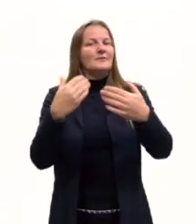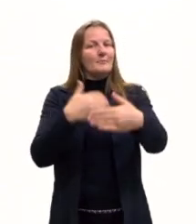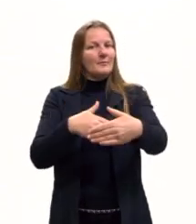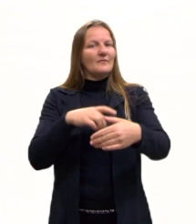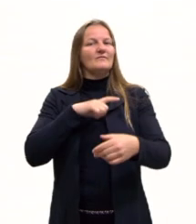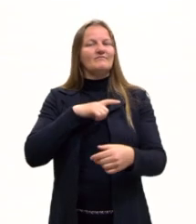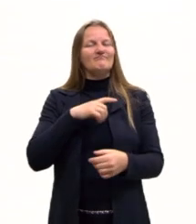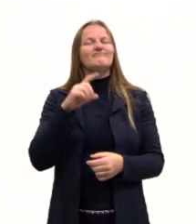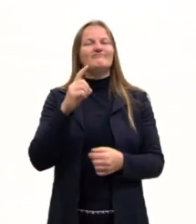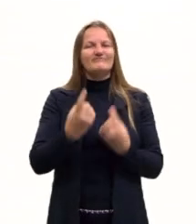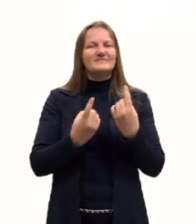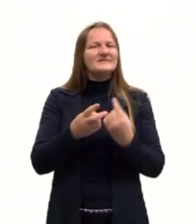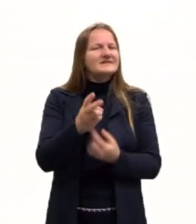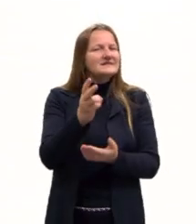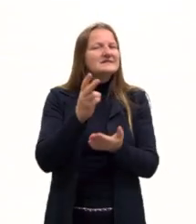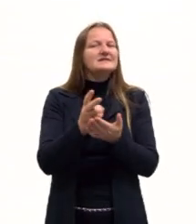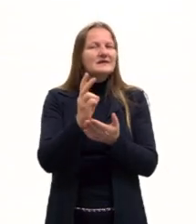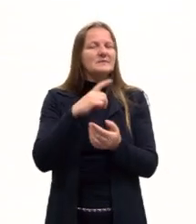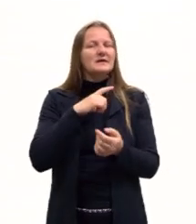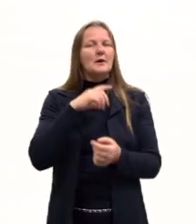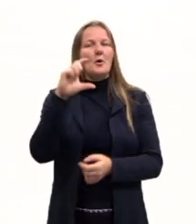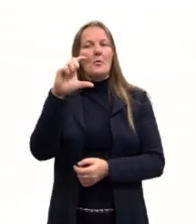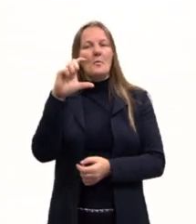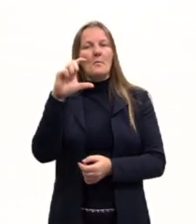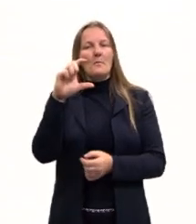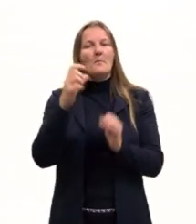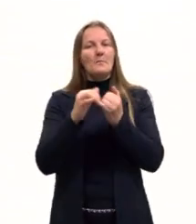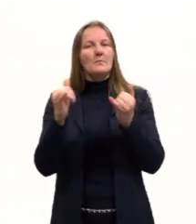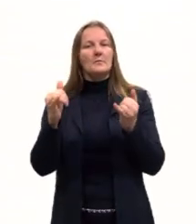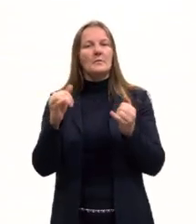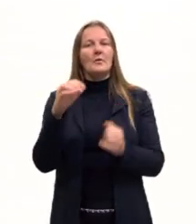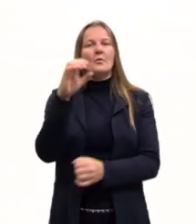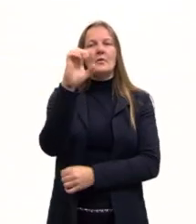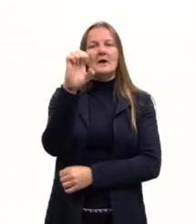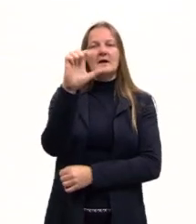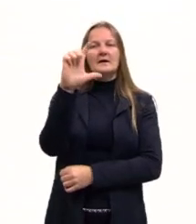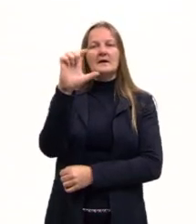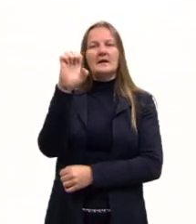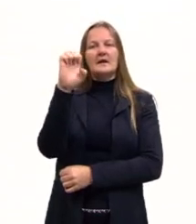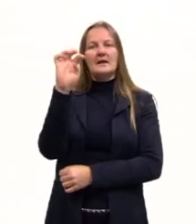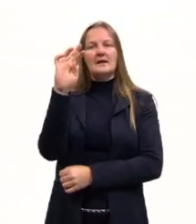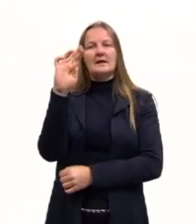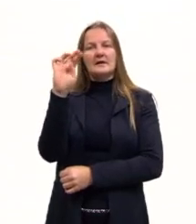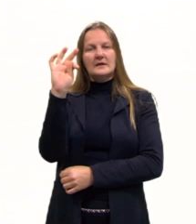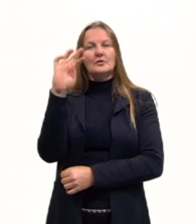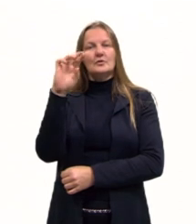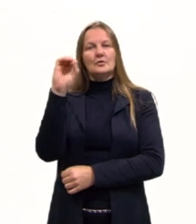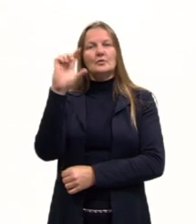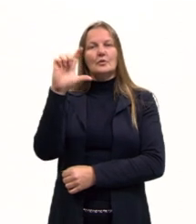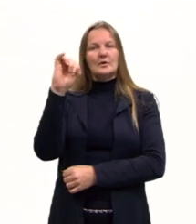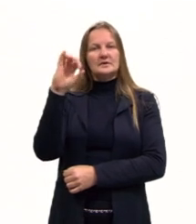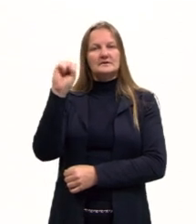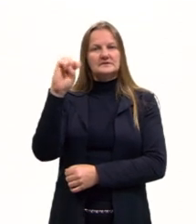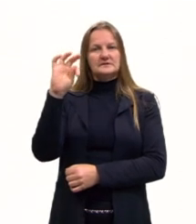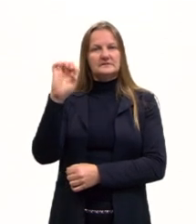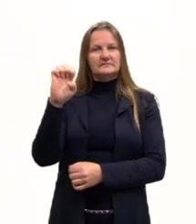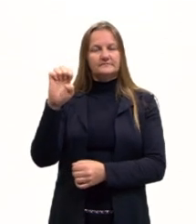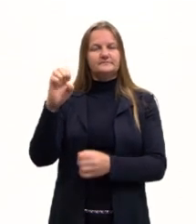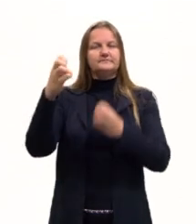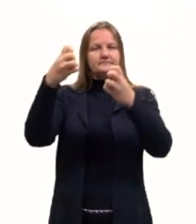todo ano tem algum ou pilha ou a eletrólise que a inversa que a gente vai entender melhor um